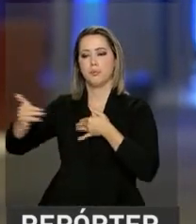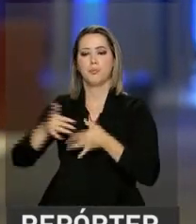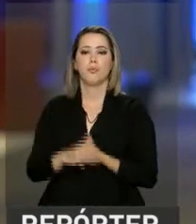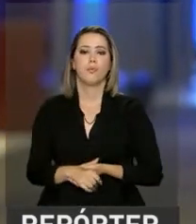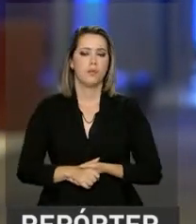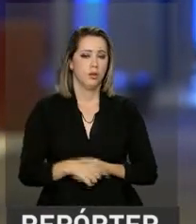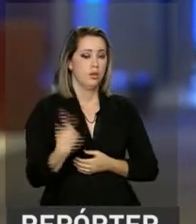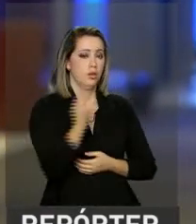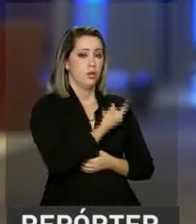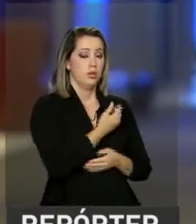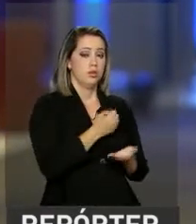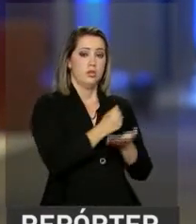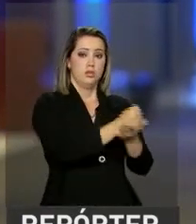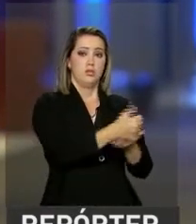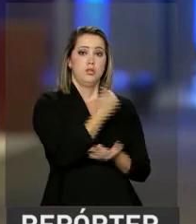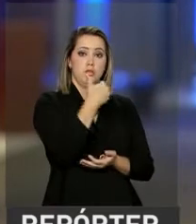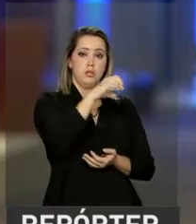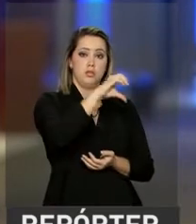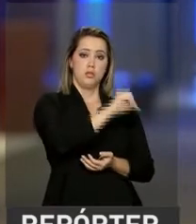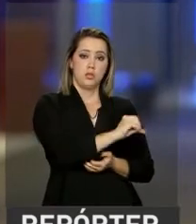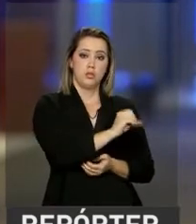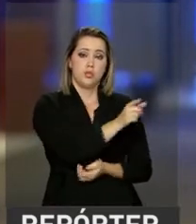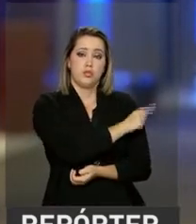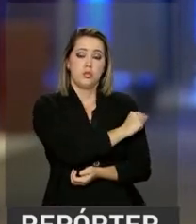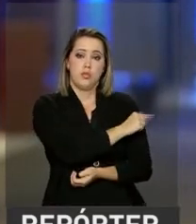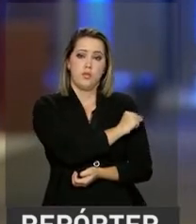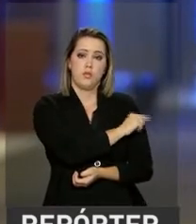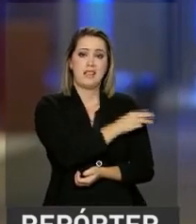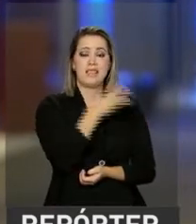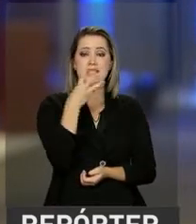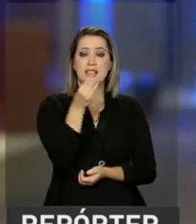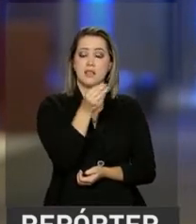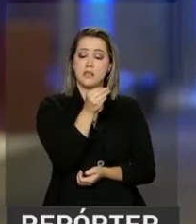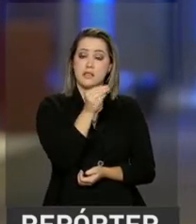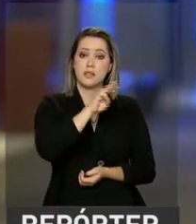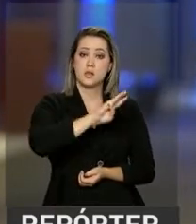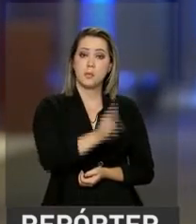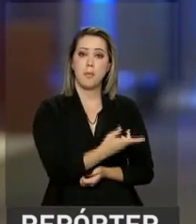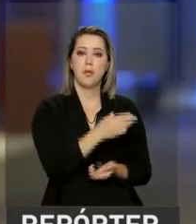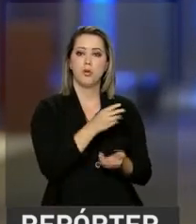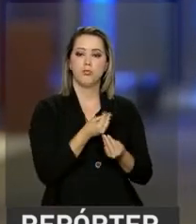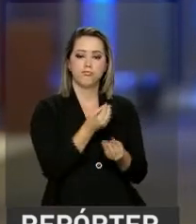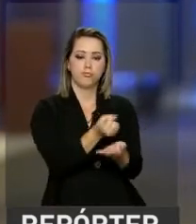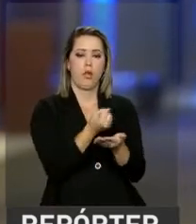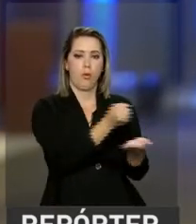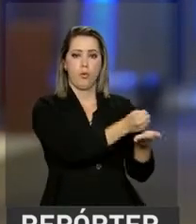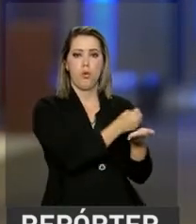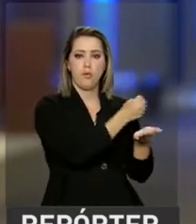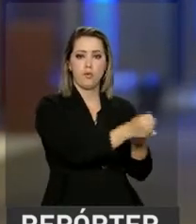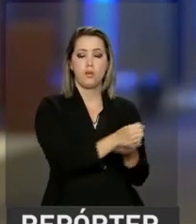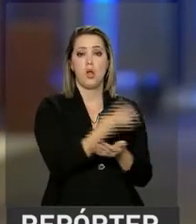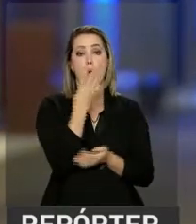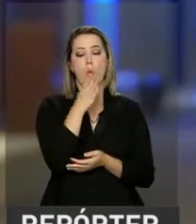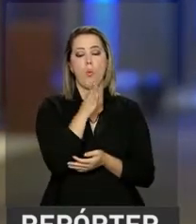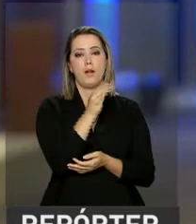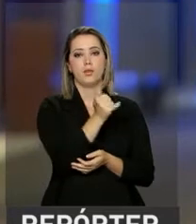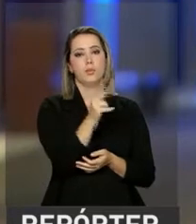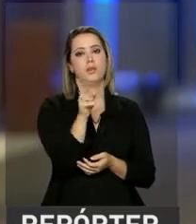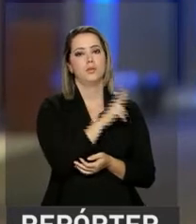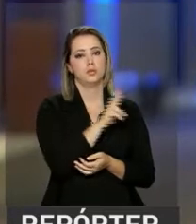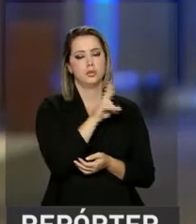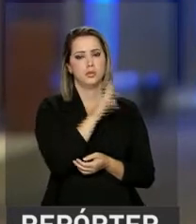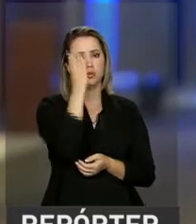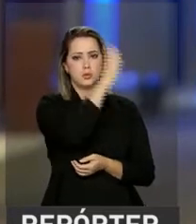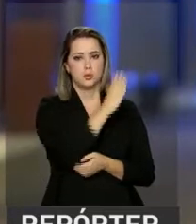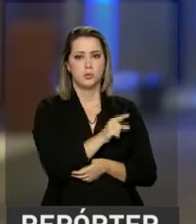Nós oferecemos 19 tipos de vacinas, 300 milhões de doses por ano são distribuídas para a população a um custo de 4 bilhões de reais. Então, o